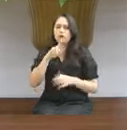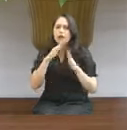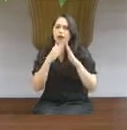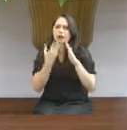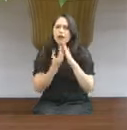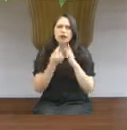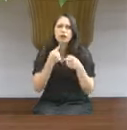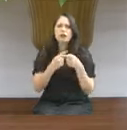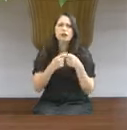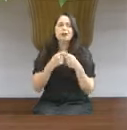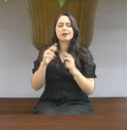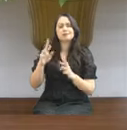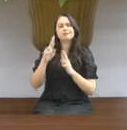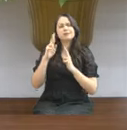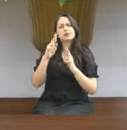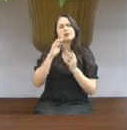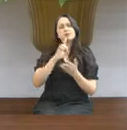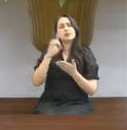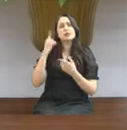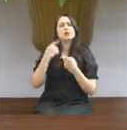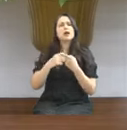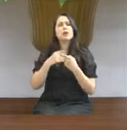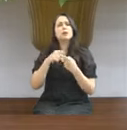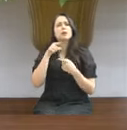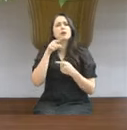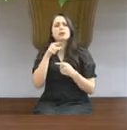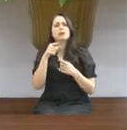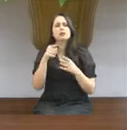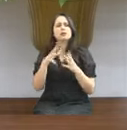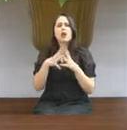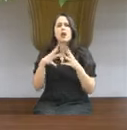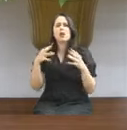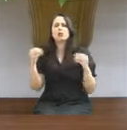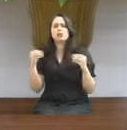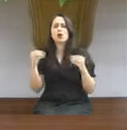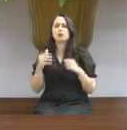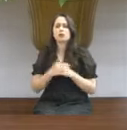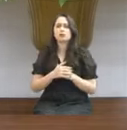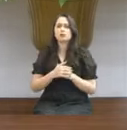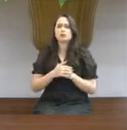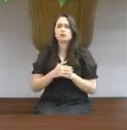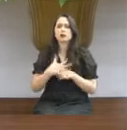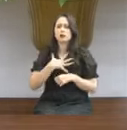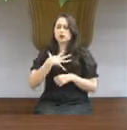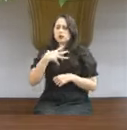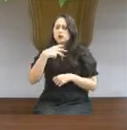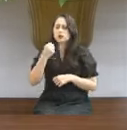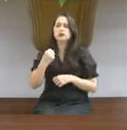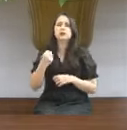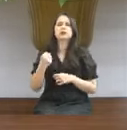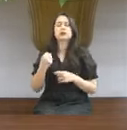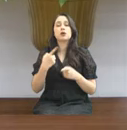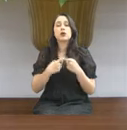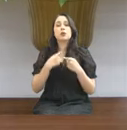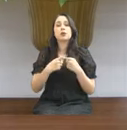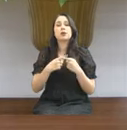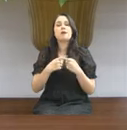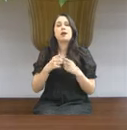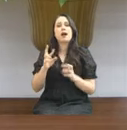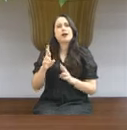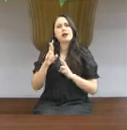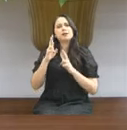a esperança. Por que você não dá cabo na sua vida? Porque a esperança promove uma